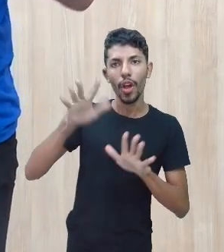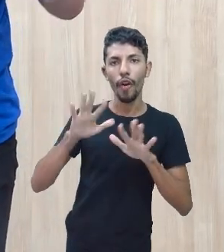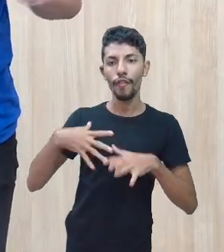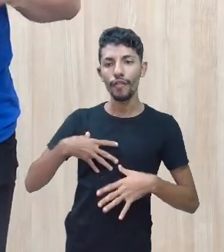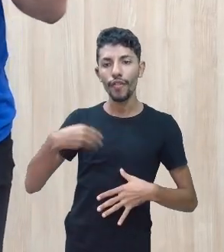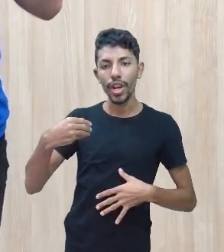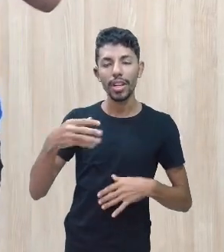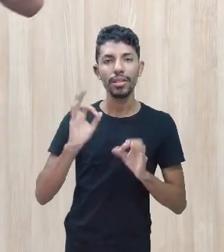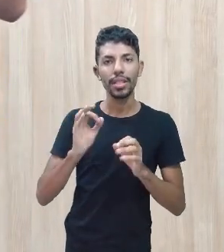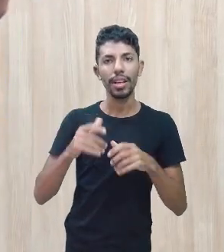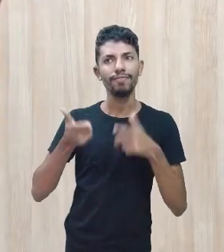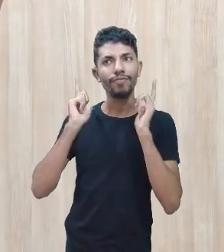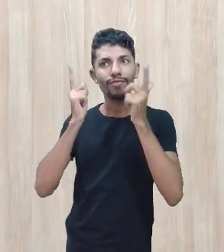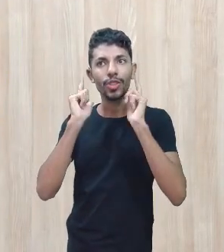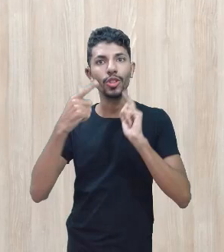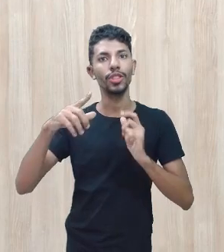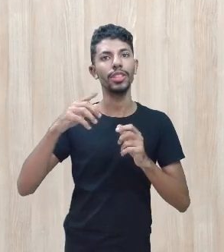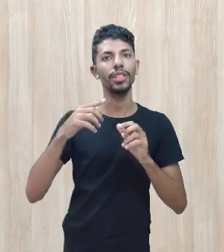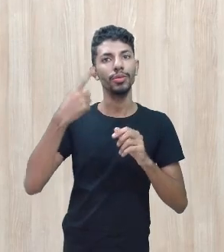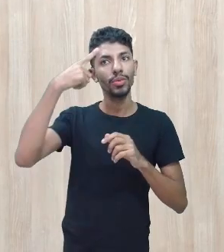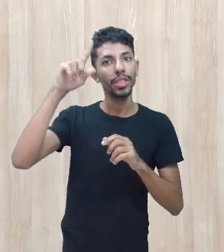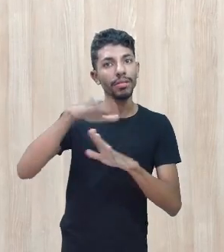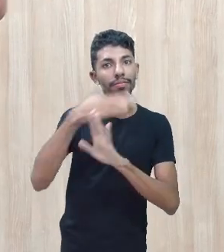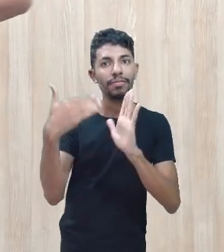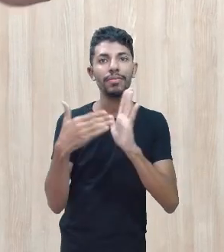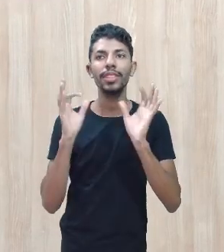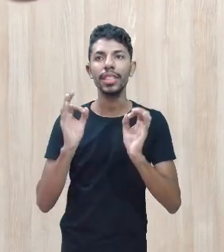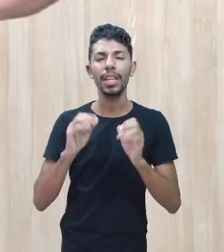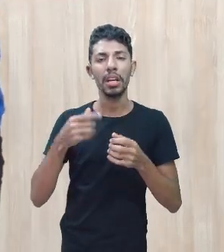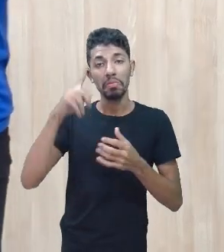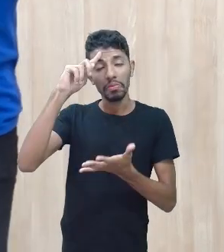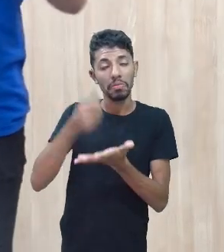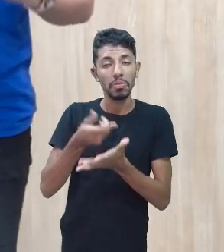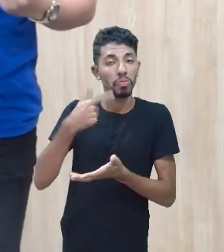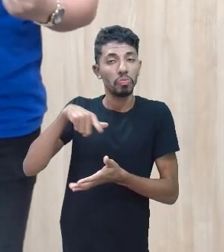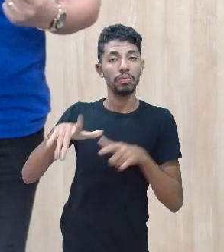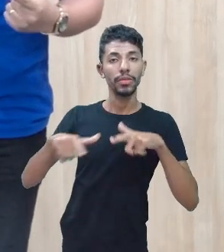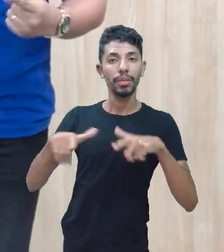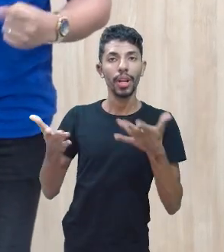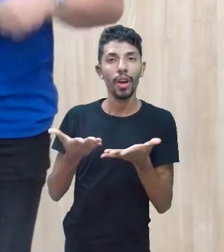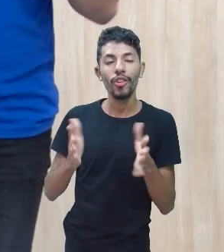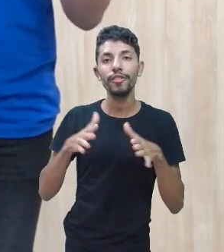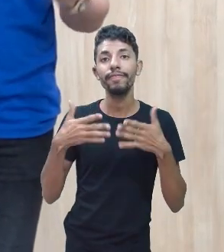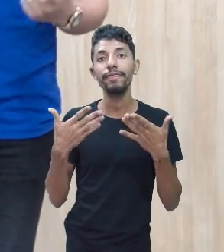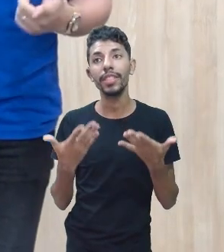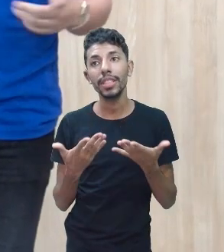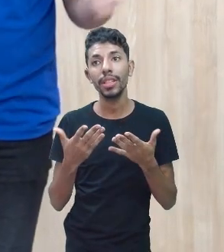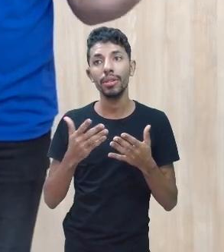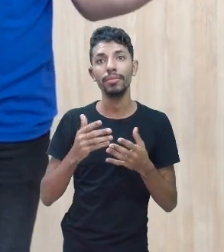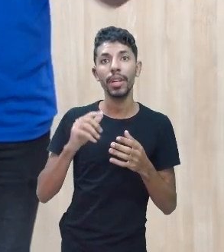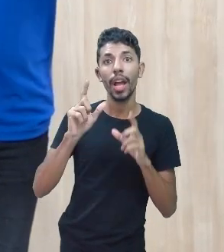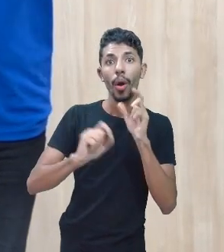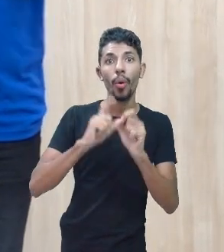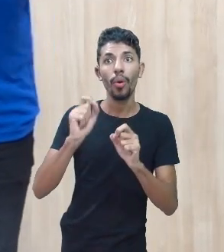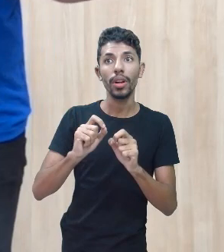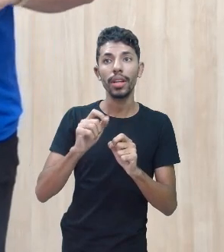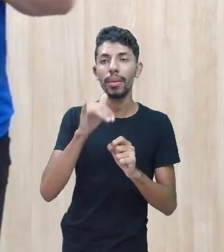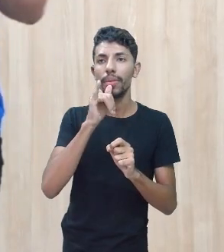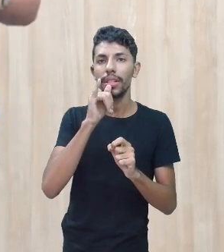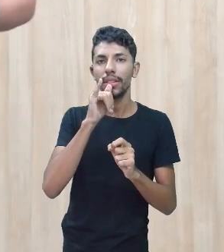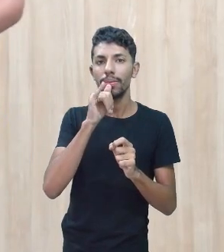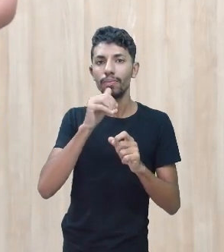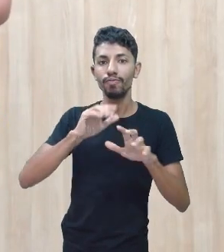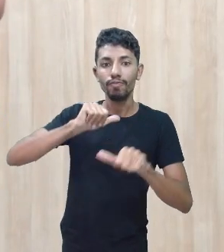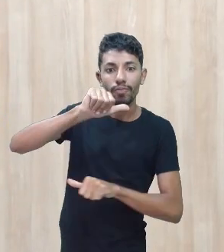dia todo, decidir não ir trabalhar. Então, repagina essa família, renova essa família, dá uma outra cara